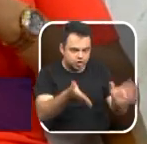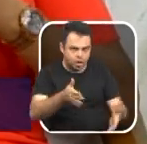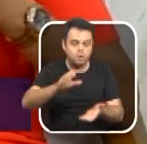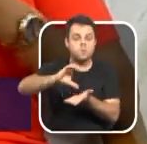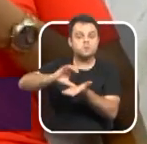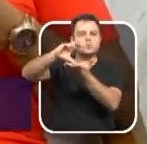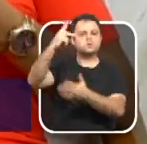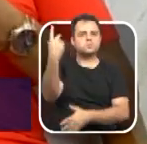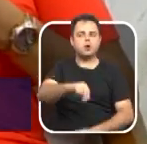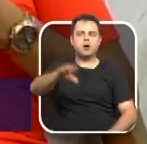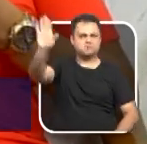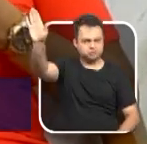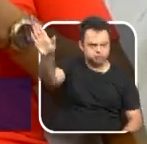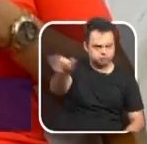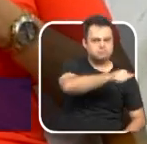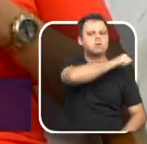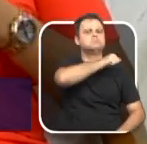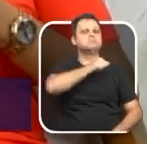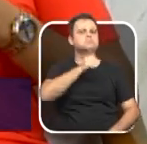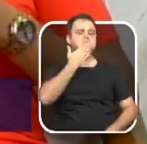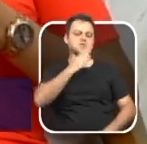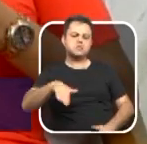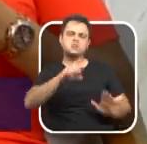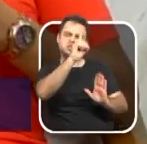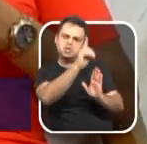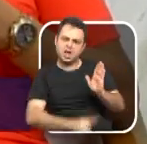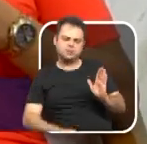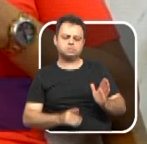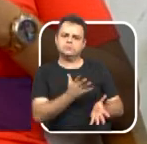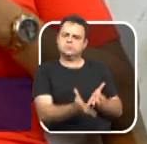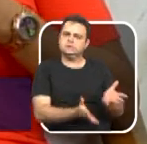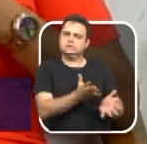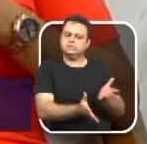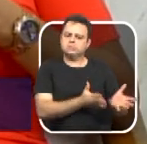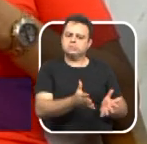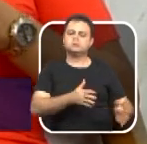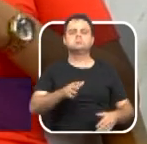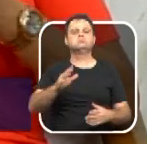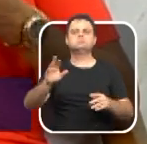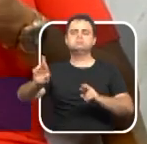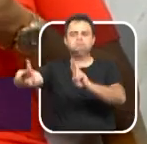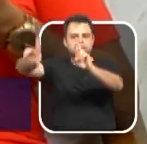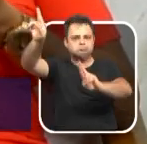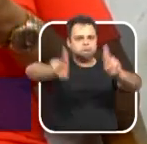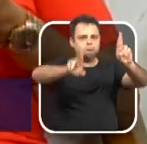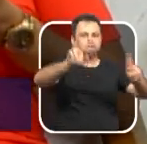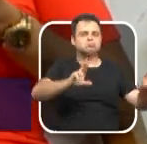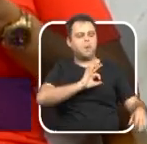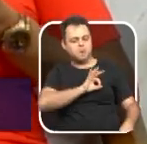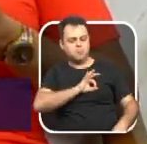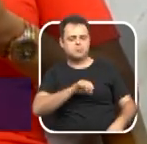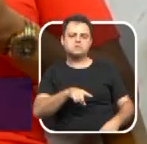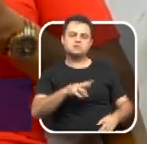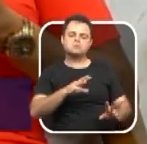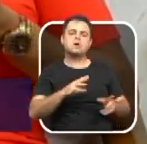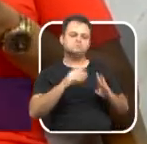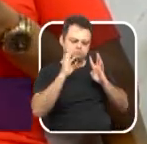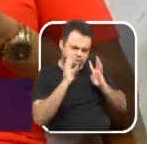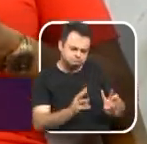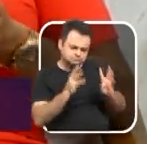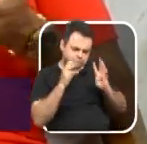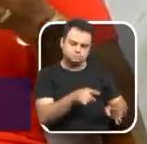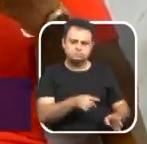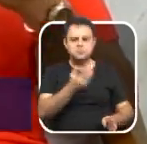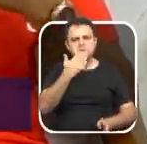né, desse lar onde está acontecendo o abuso sexual. Mas é fundamental a gente criar essa consciência na